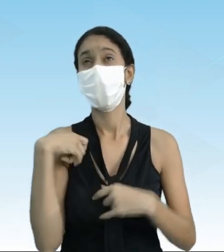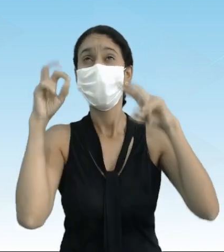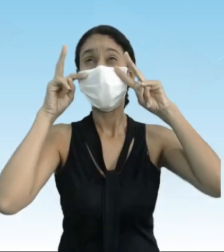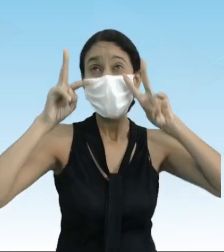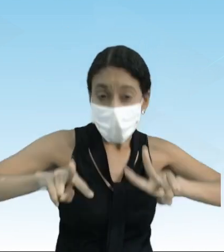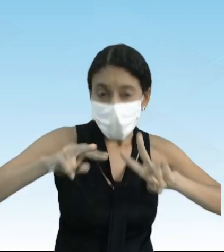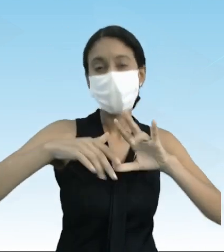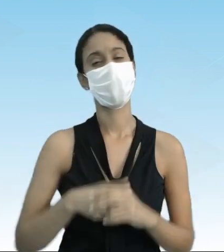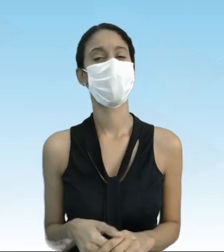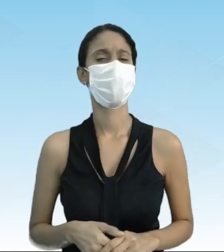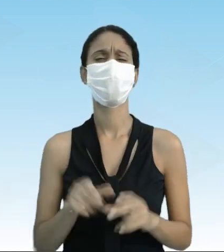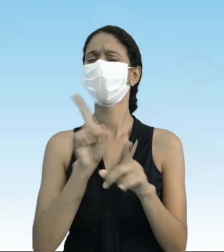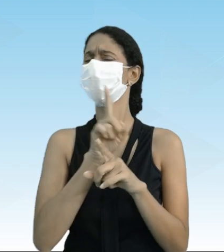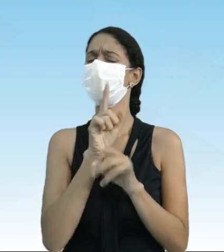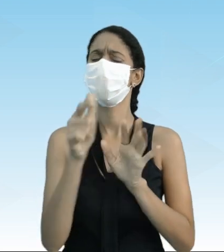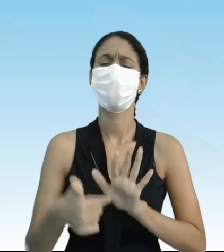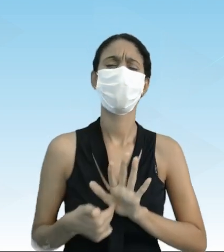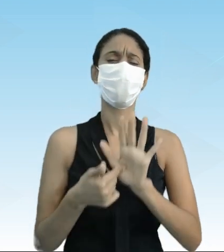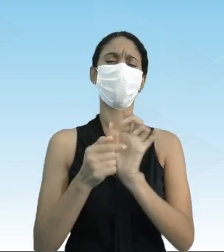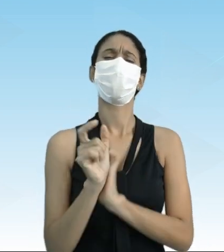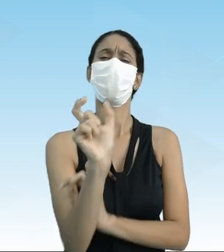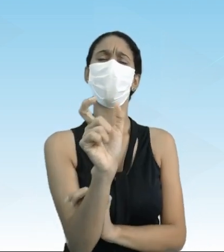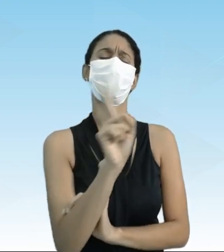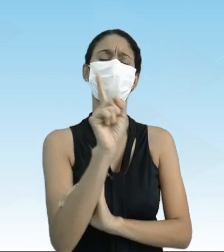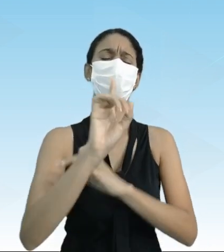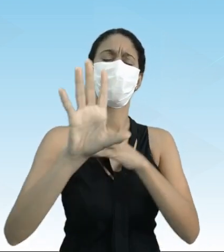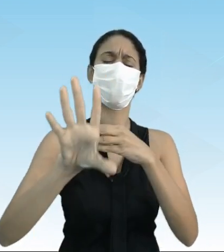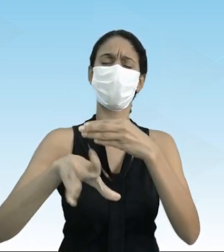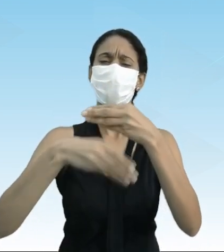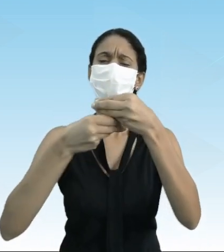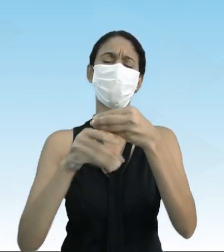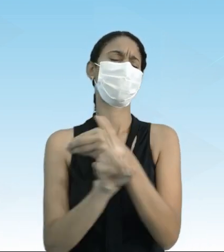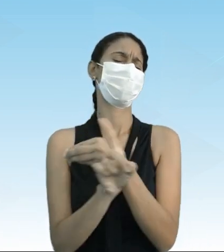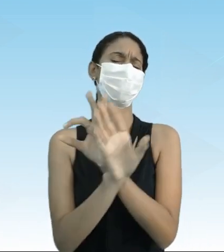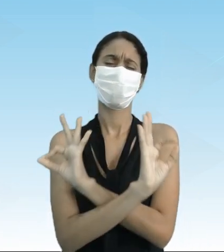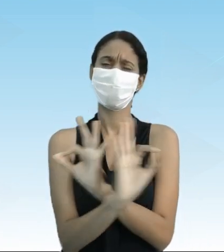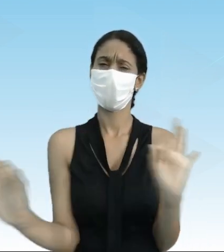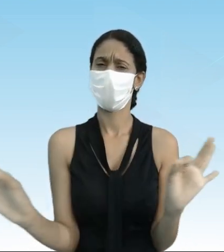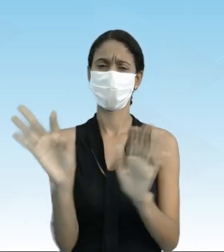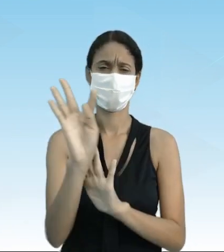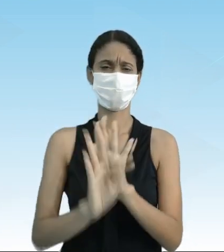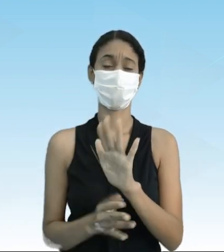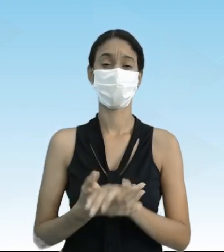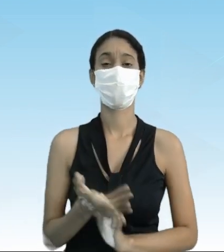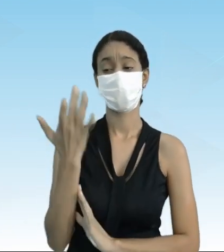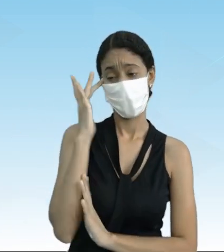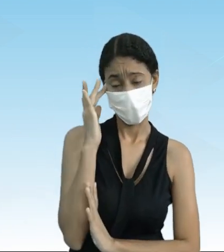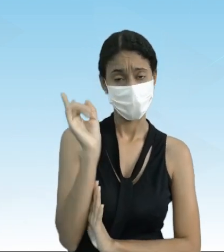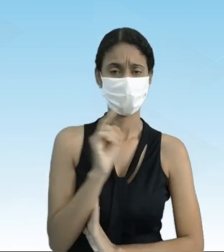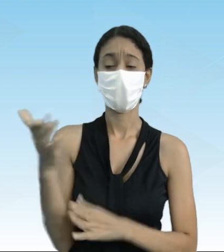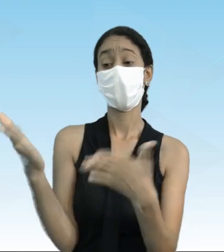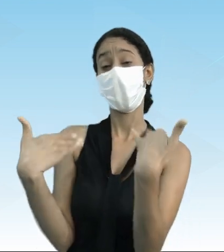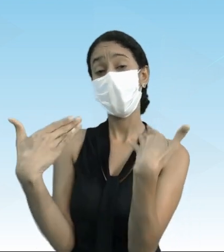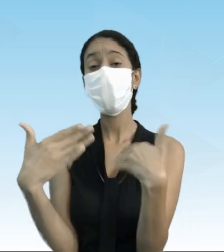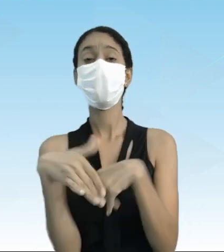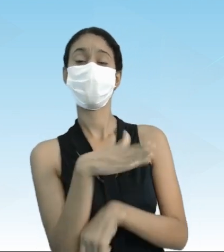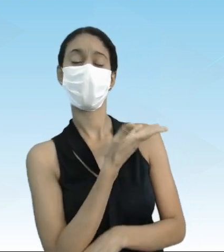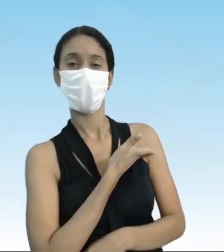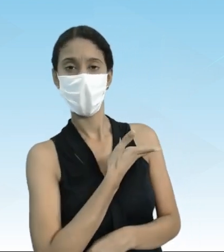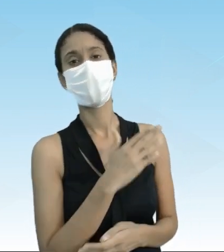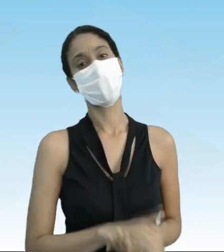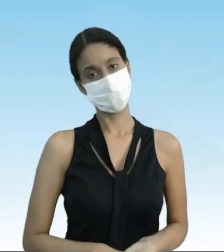expressões subjetivas que não acrescentam nada ao seu texto. Eu acho, isso é para um bate-papo com um